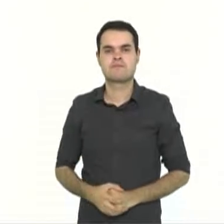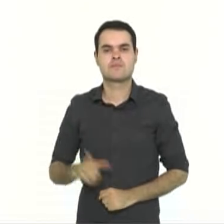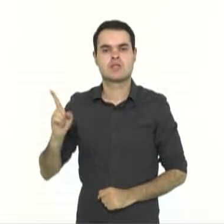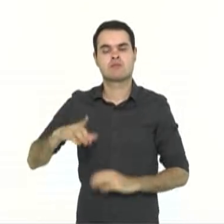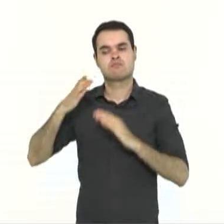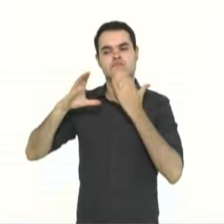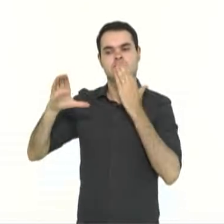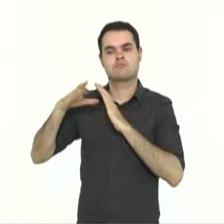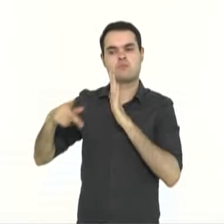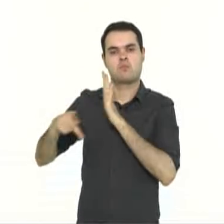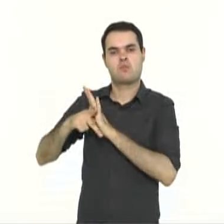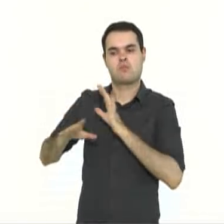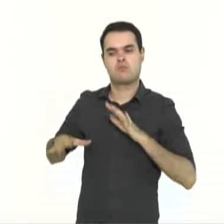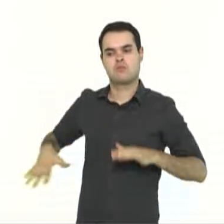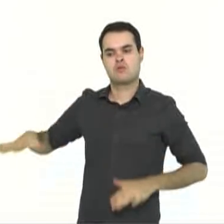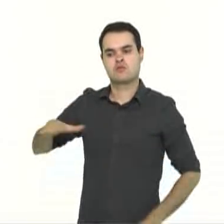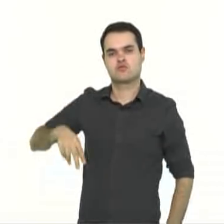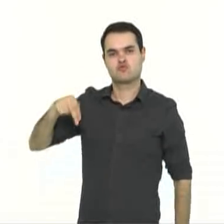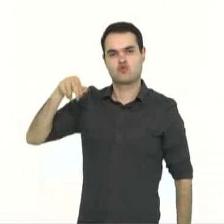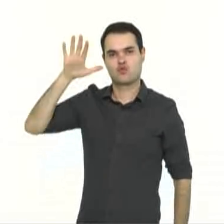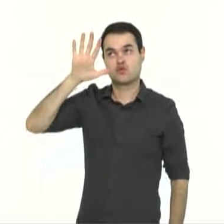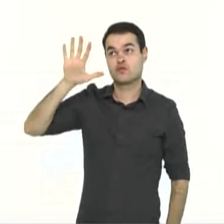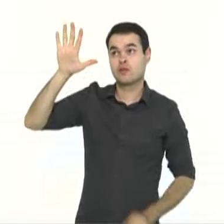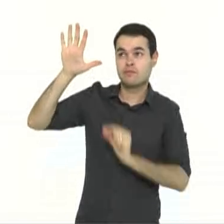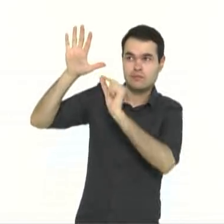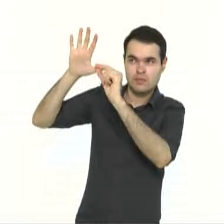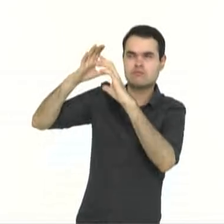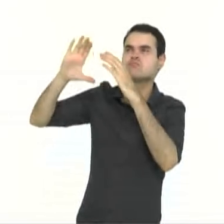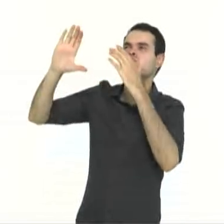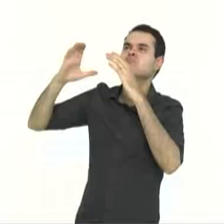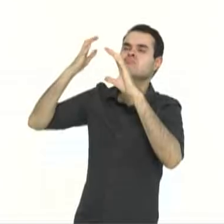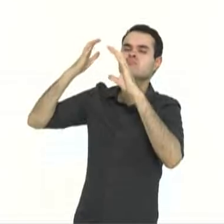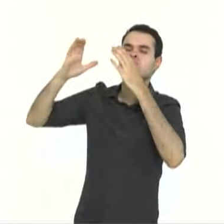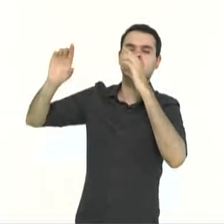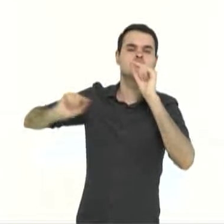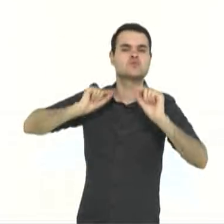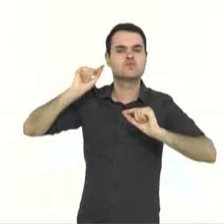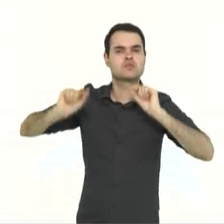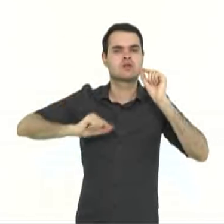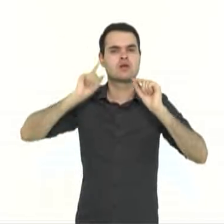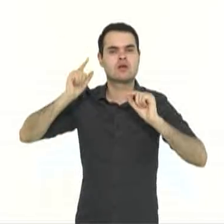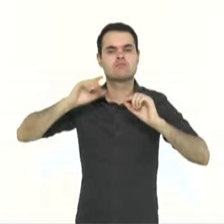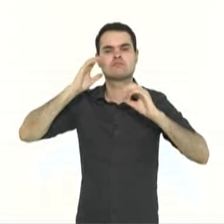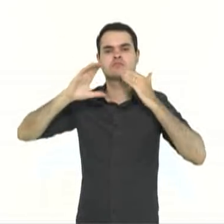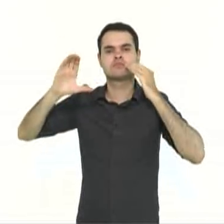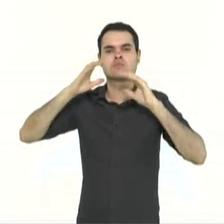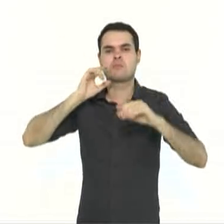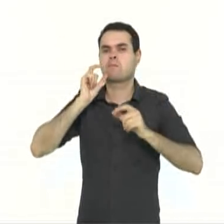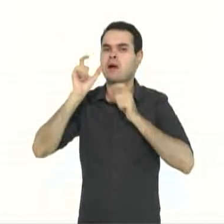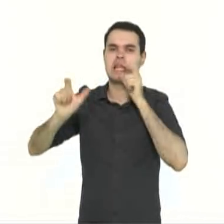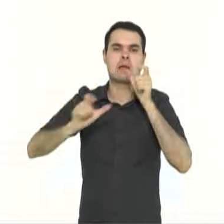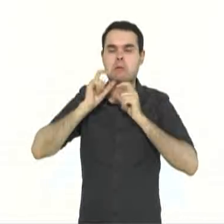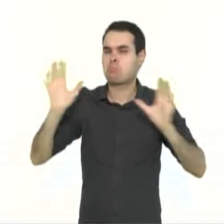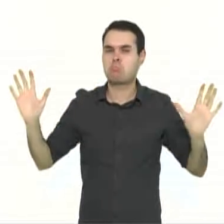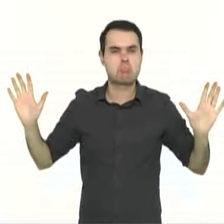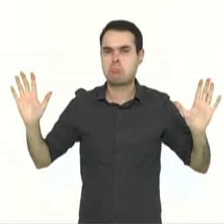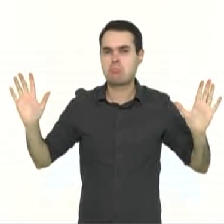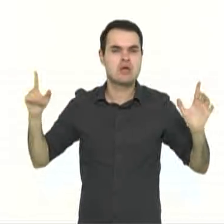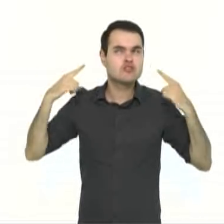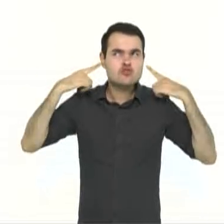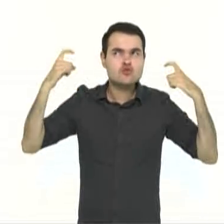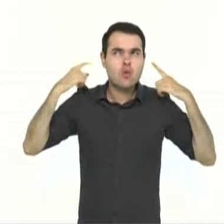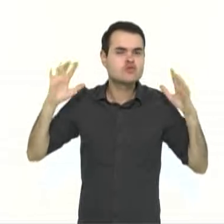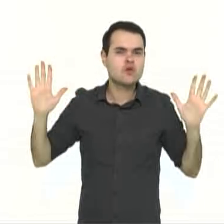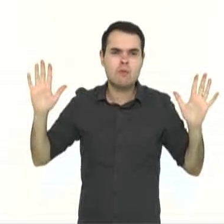canto típico da região do Nordeste do Brasil, que consiste em um canto sem palavras, cantado pelos vaqueiros